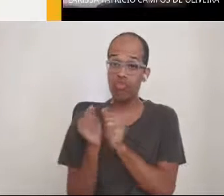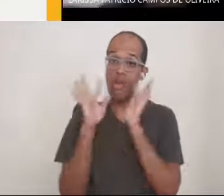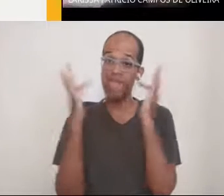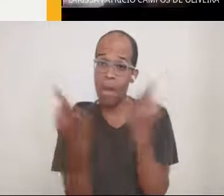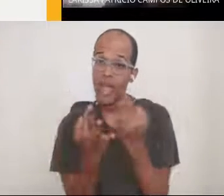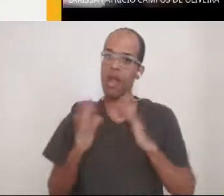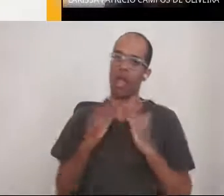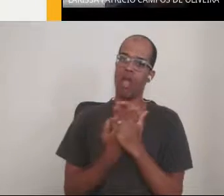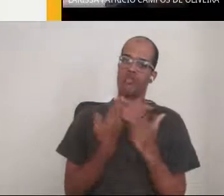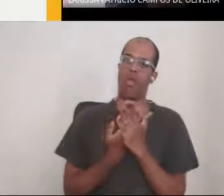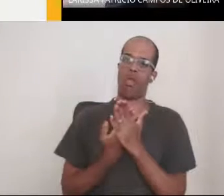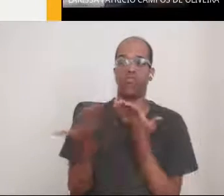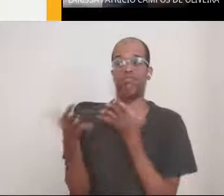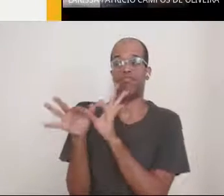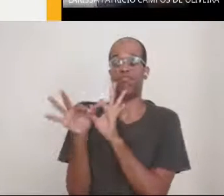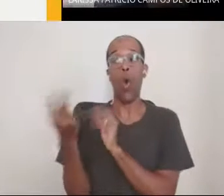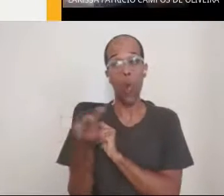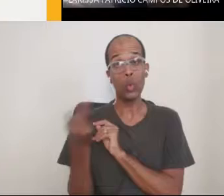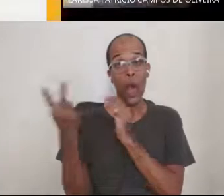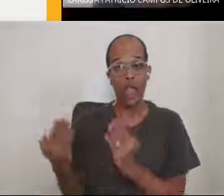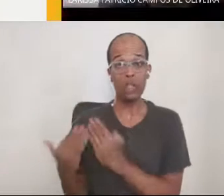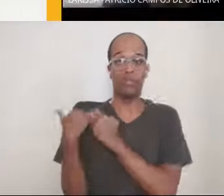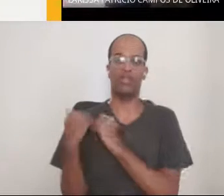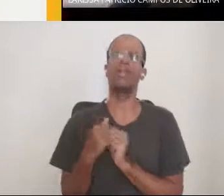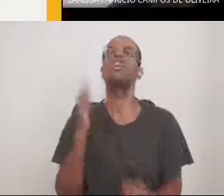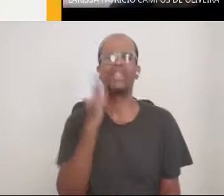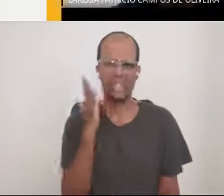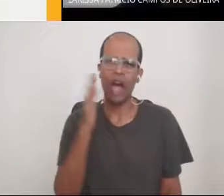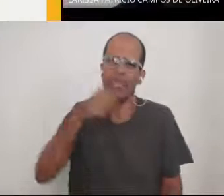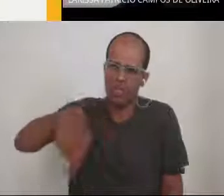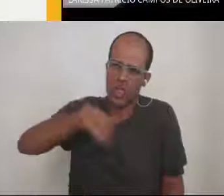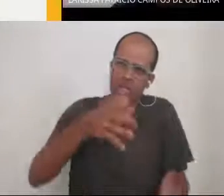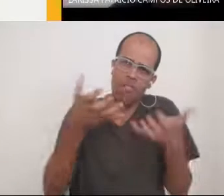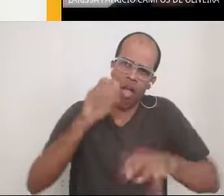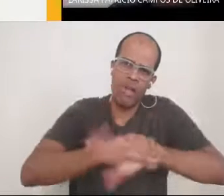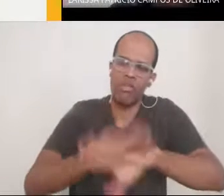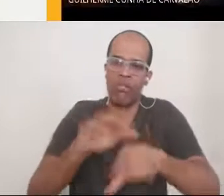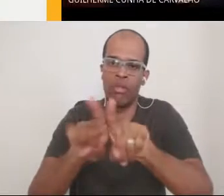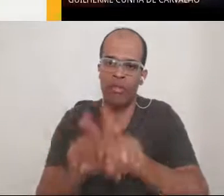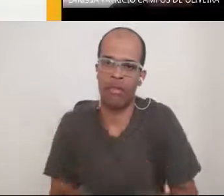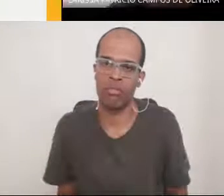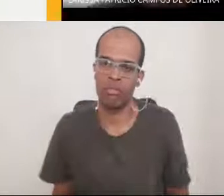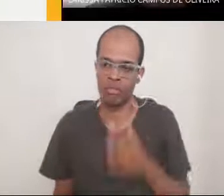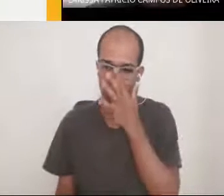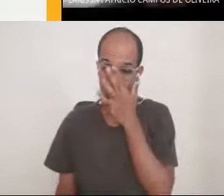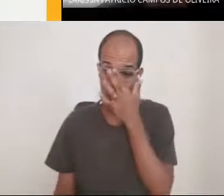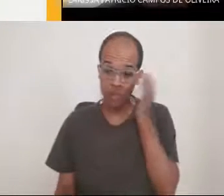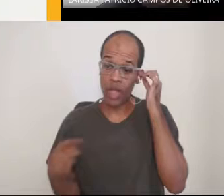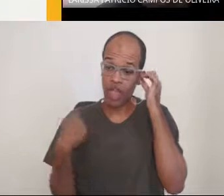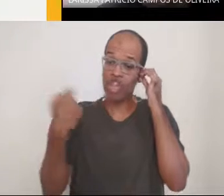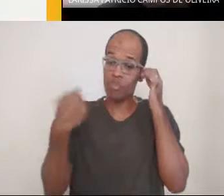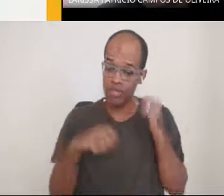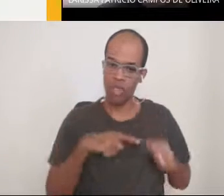a nossa parte e nós temos certeza que os pais responsáveis também querem fazer, né? Com A certeza. parte. Então, a gente precisa ter